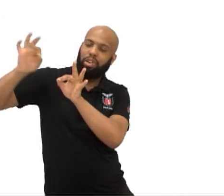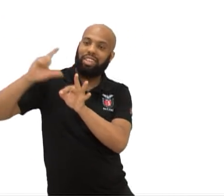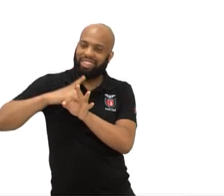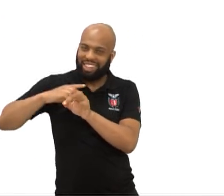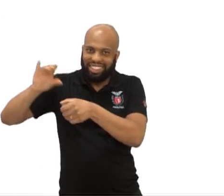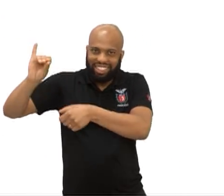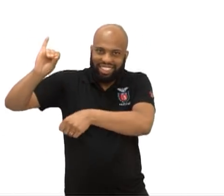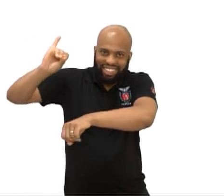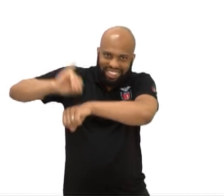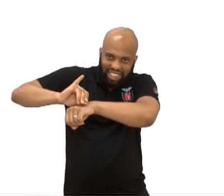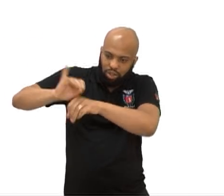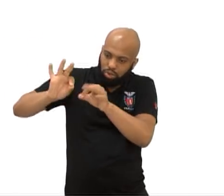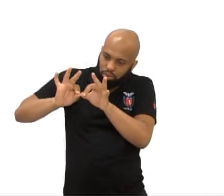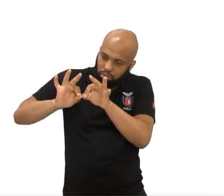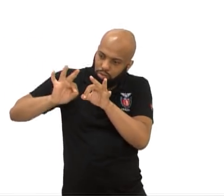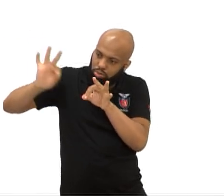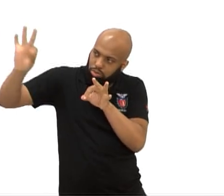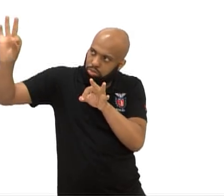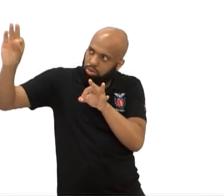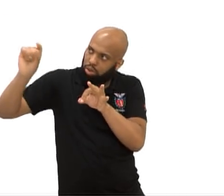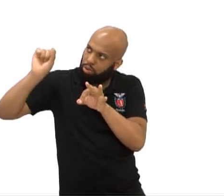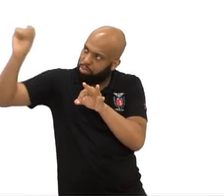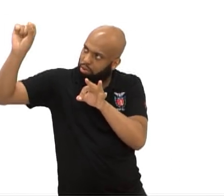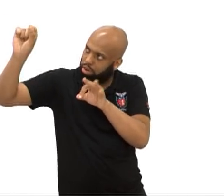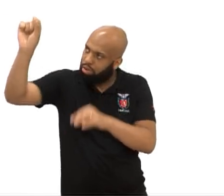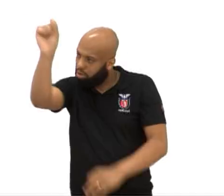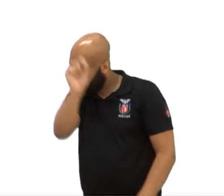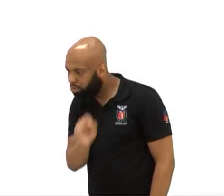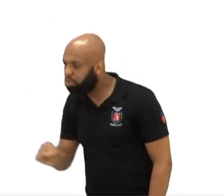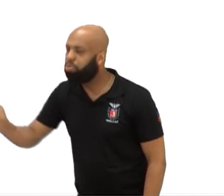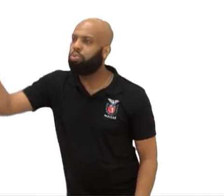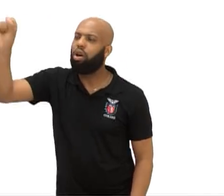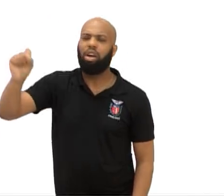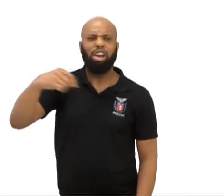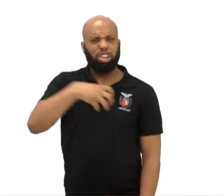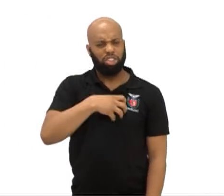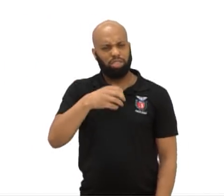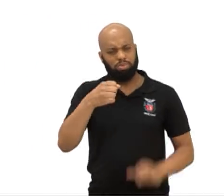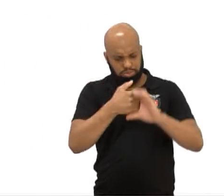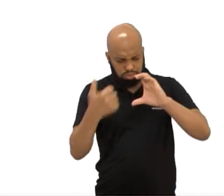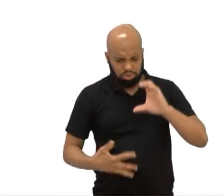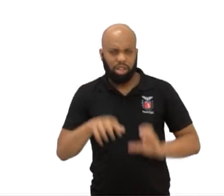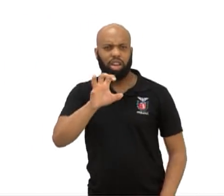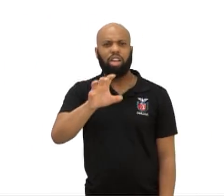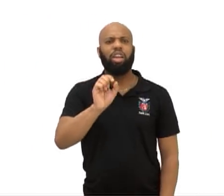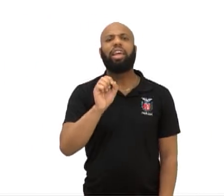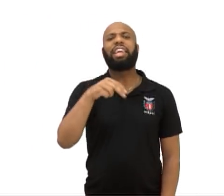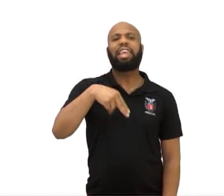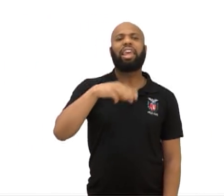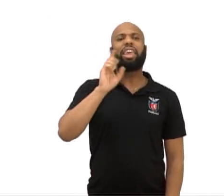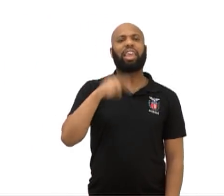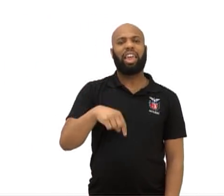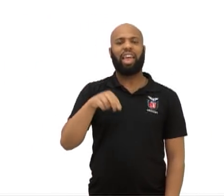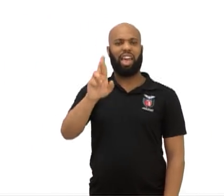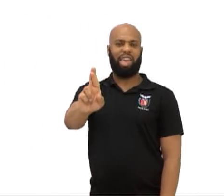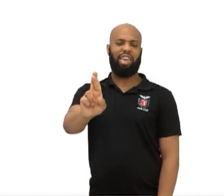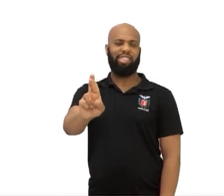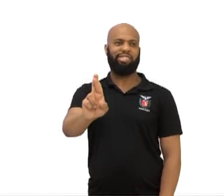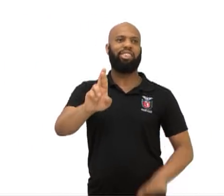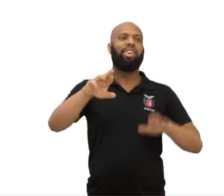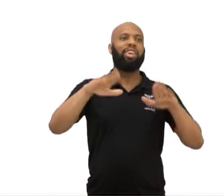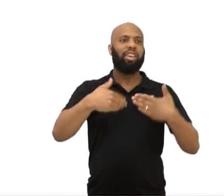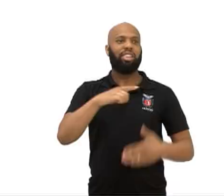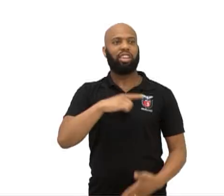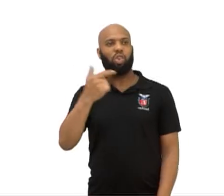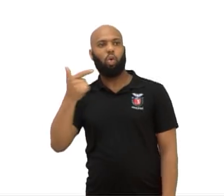do centro até a extremidade. Quem que tem essas características? O raio. Nós temos